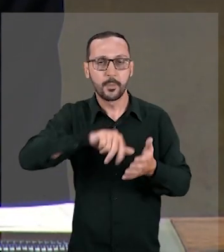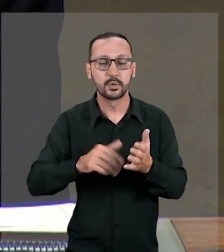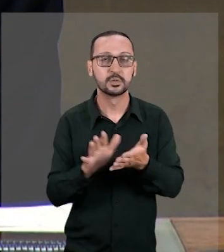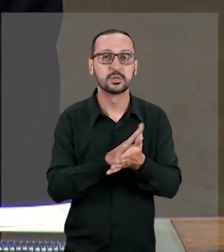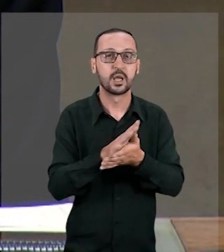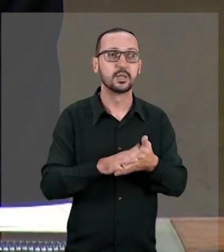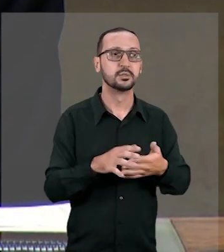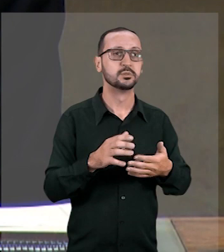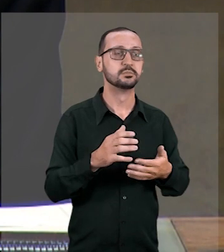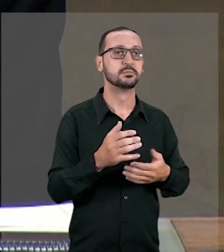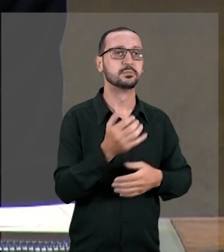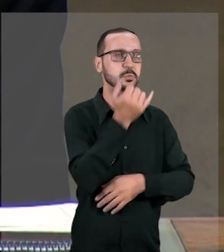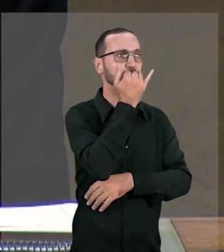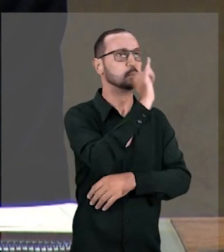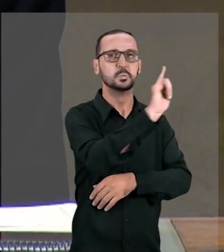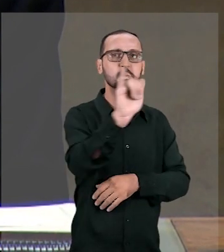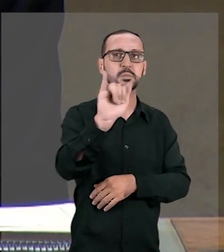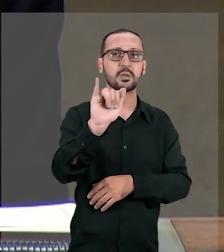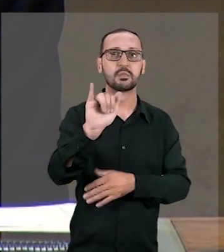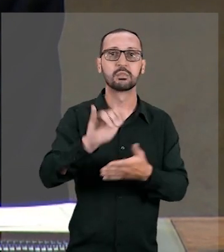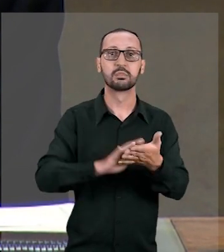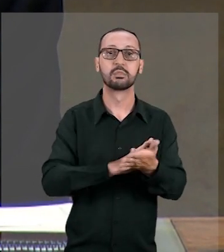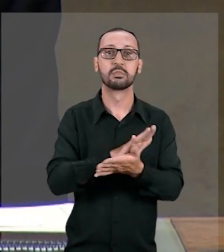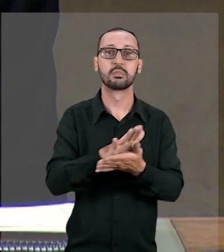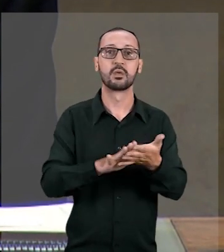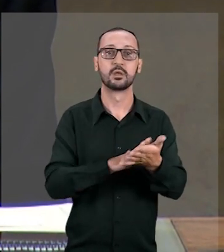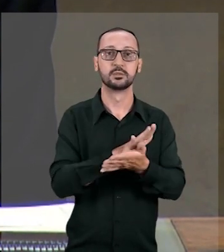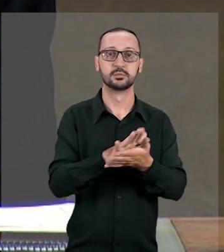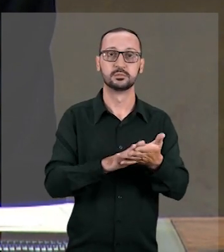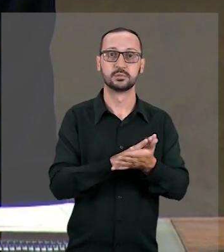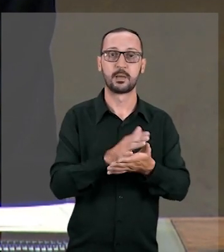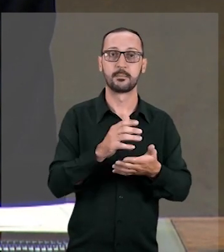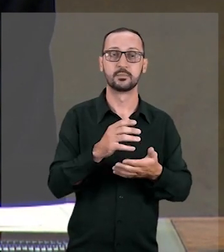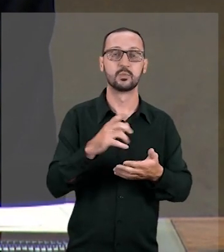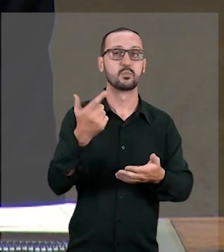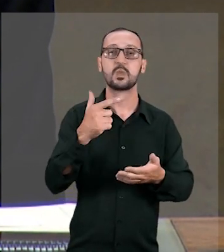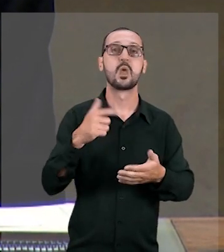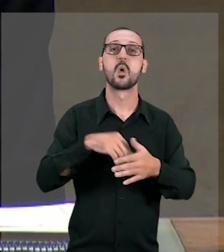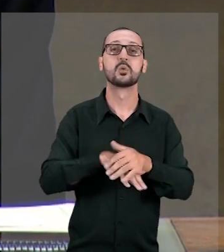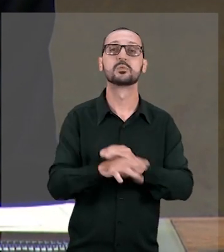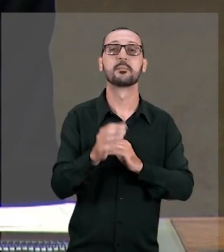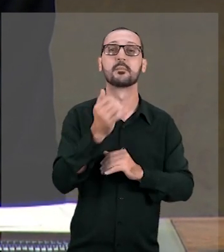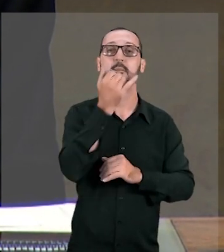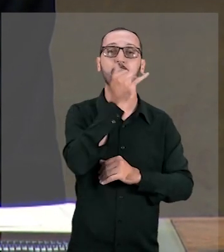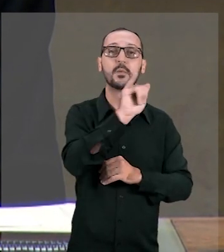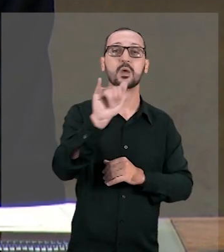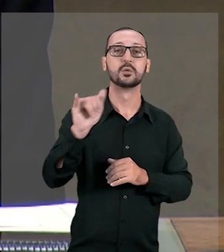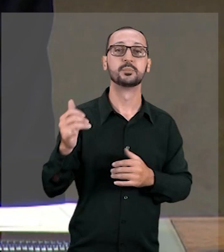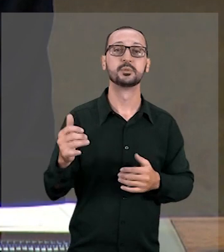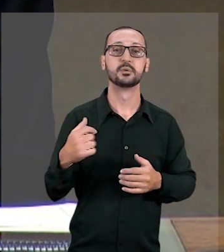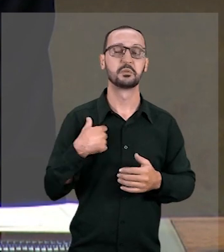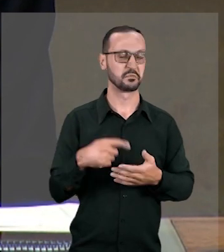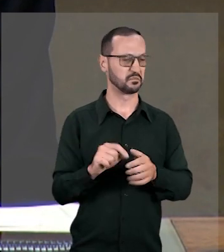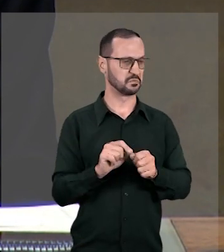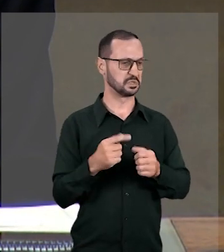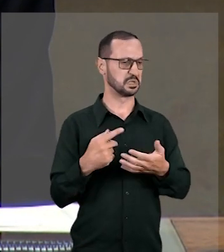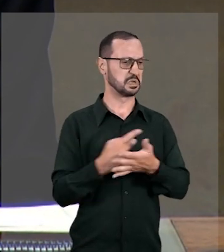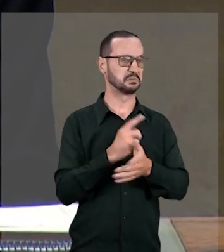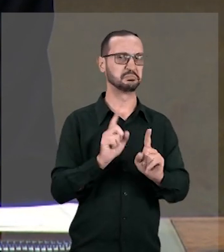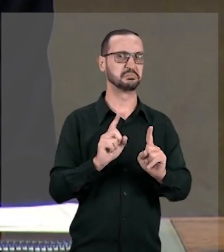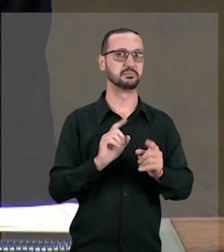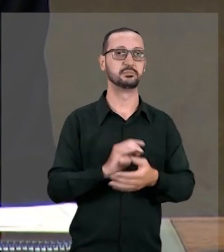aconteceu nada de errado no Brasil. Ninguém pede desculpas. Para